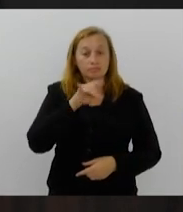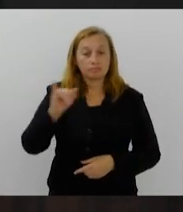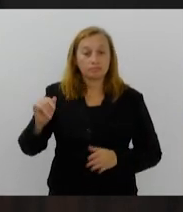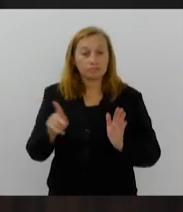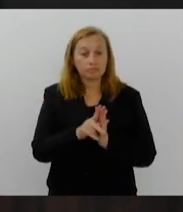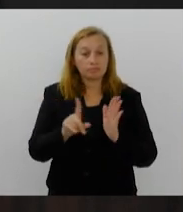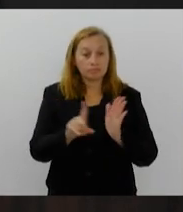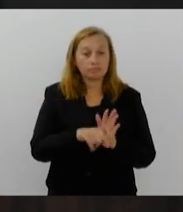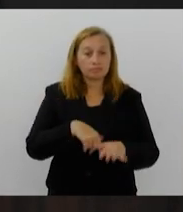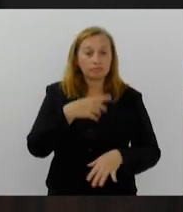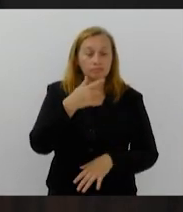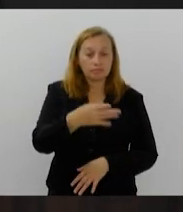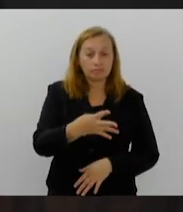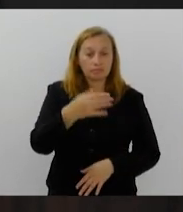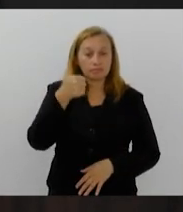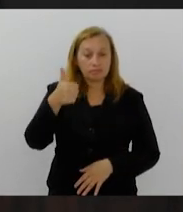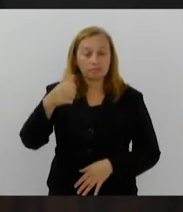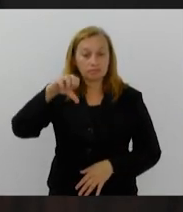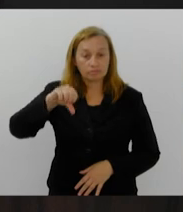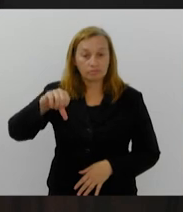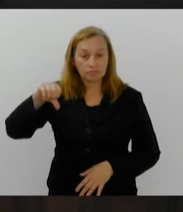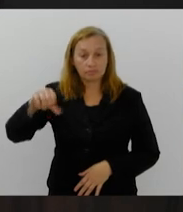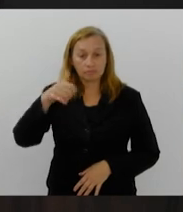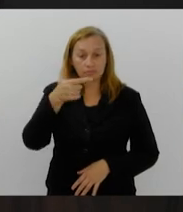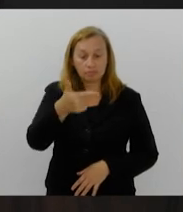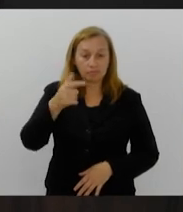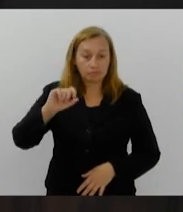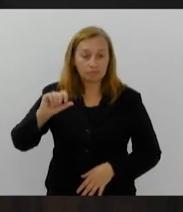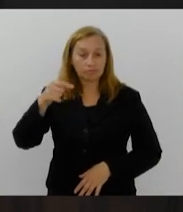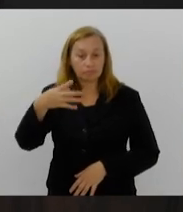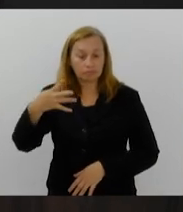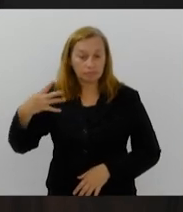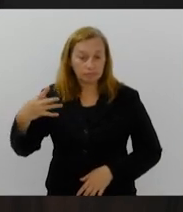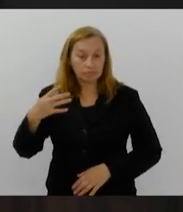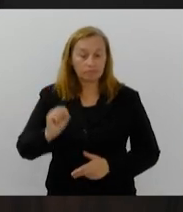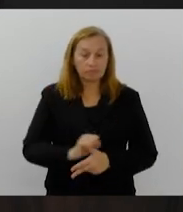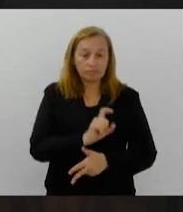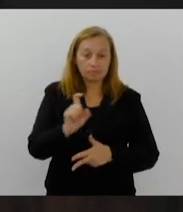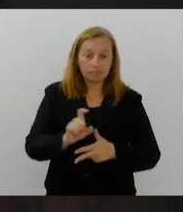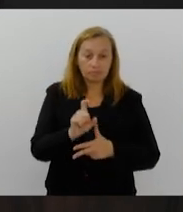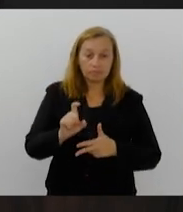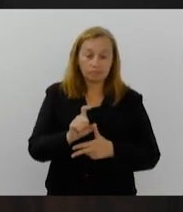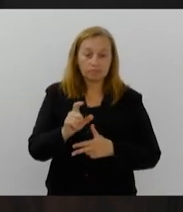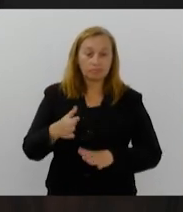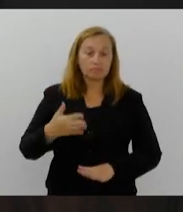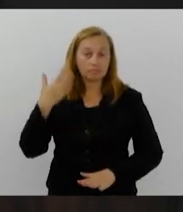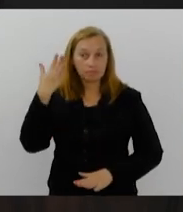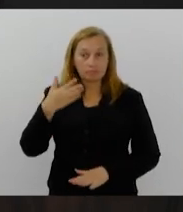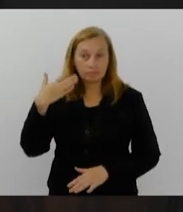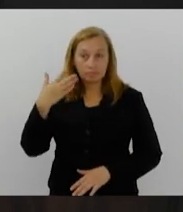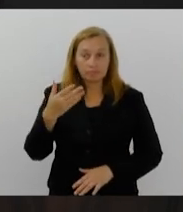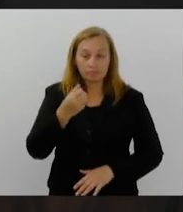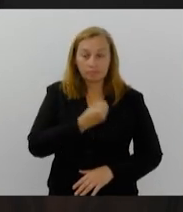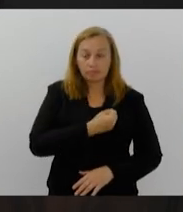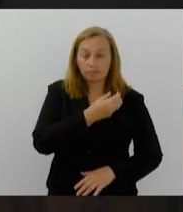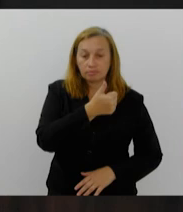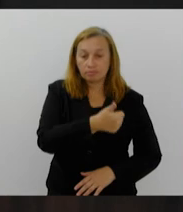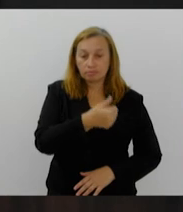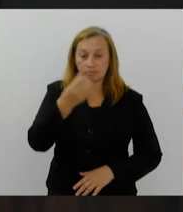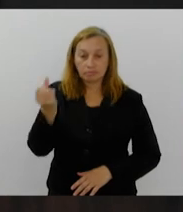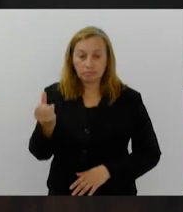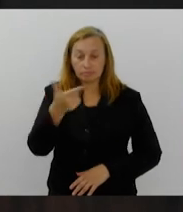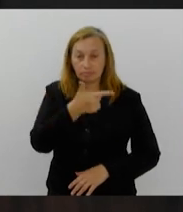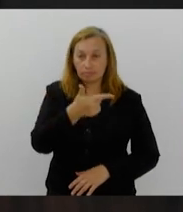lei 4199 de 2024, de autoria do Poder Executivo, mensagem número 16 de